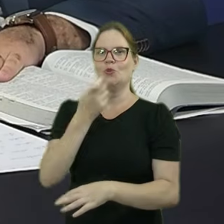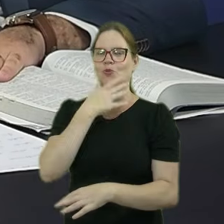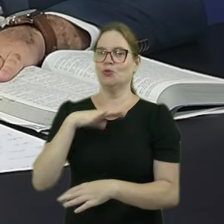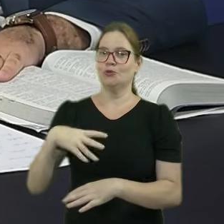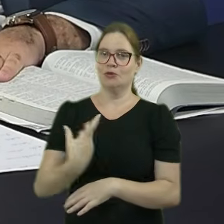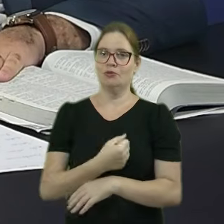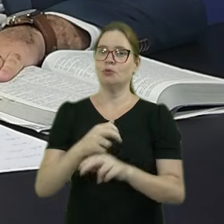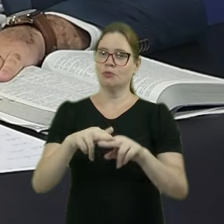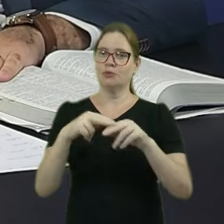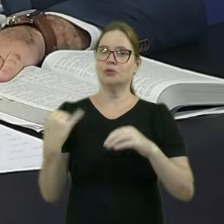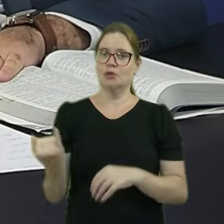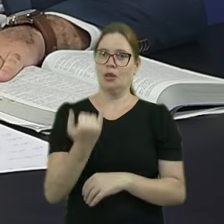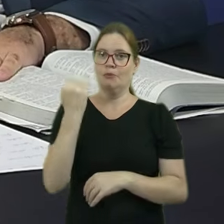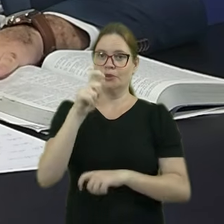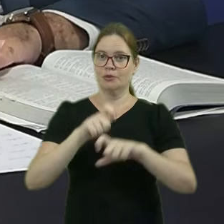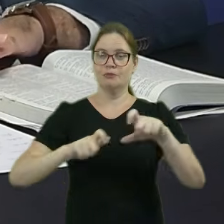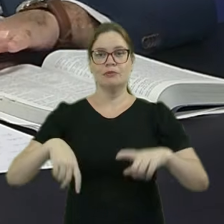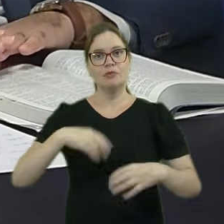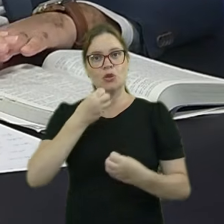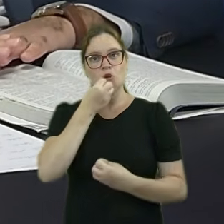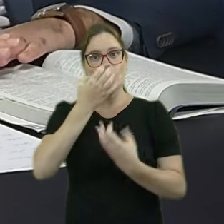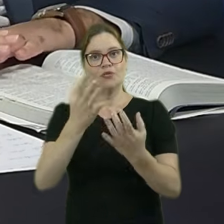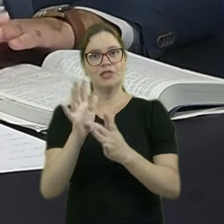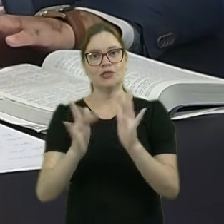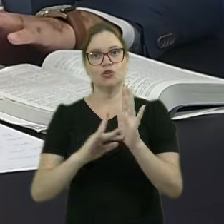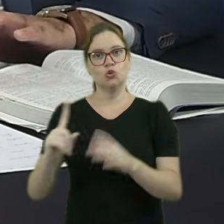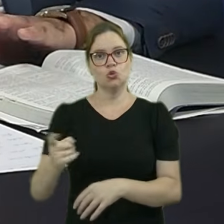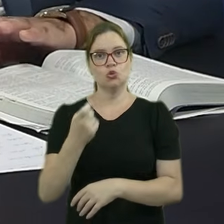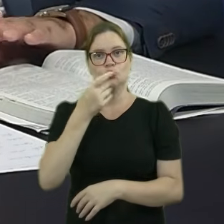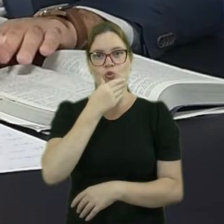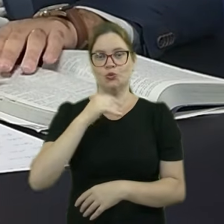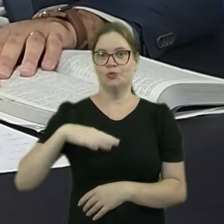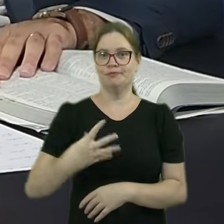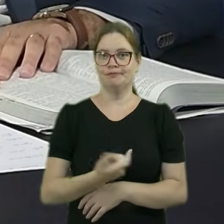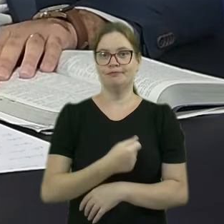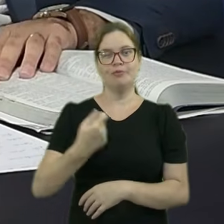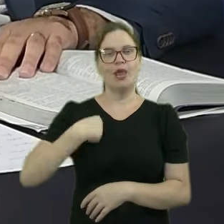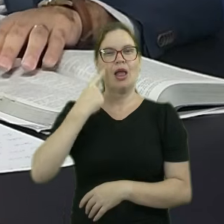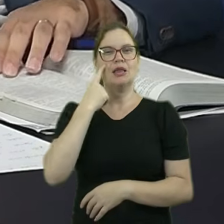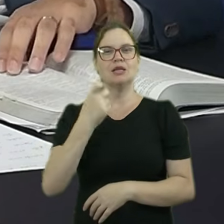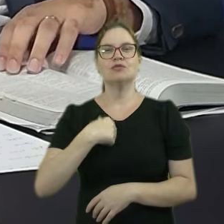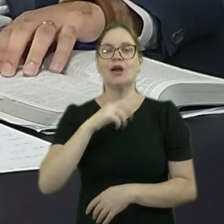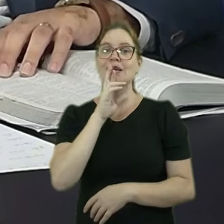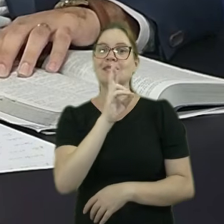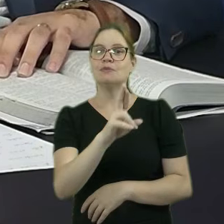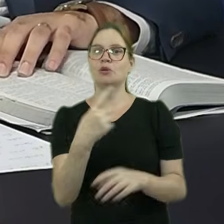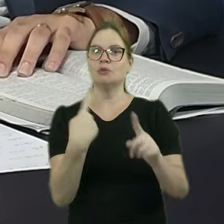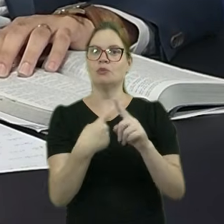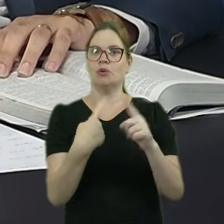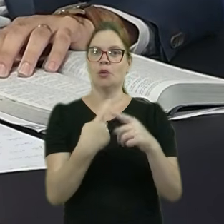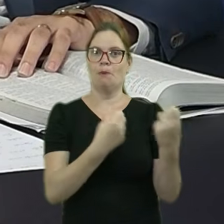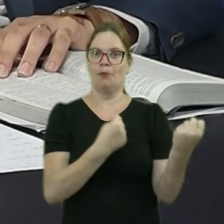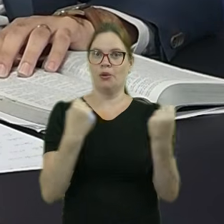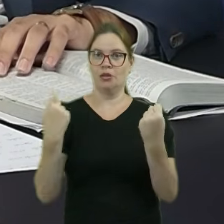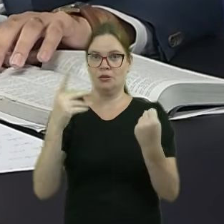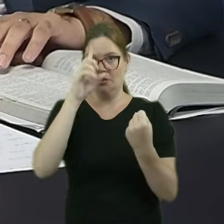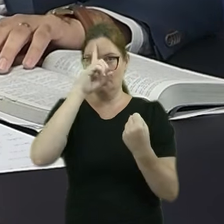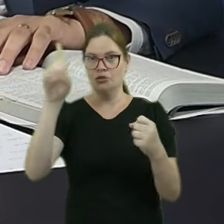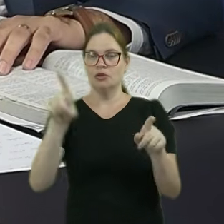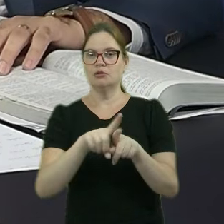Salvador. E uma coisa interessante ali foi a resposta. A virtude ao poder de Deus, mas